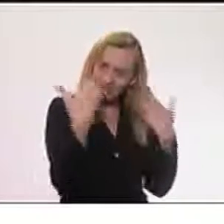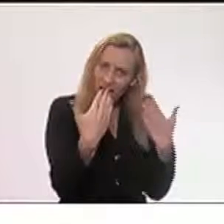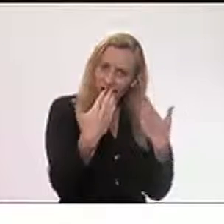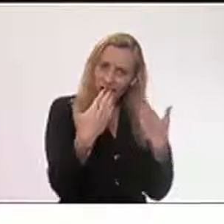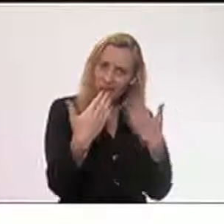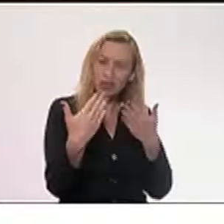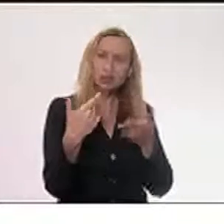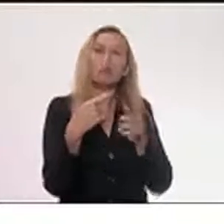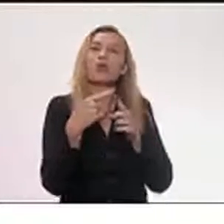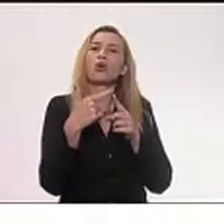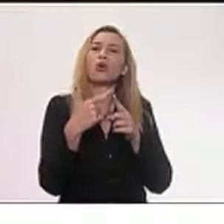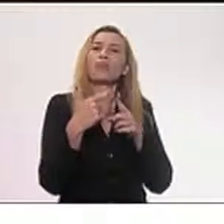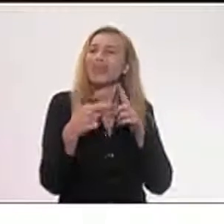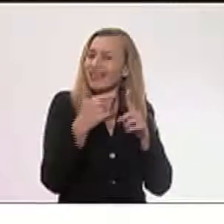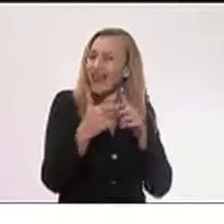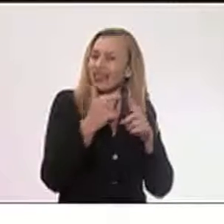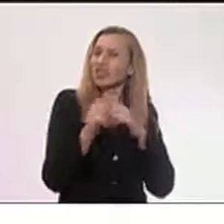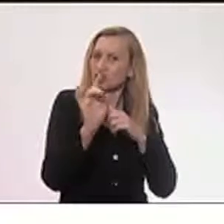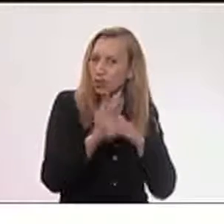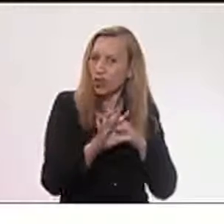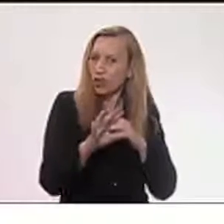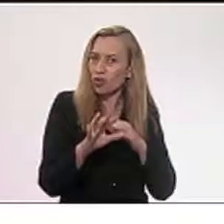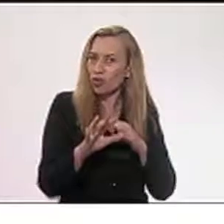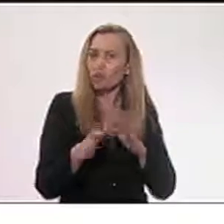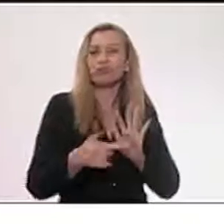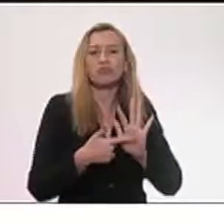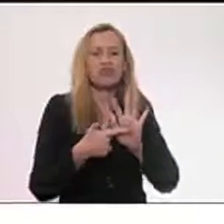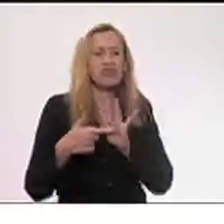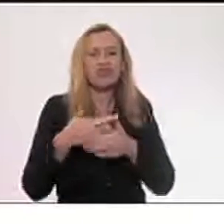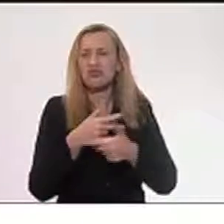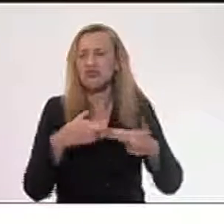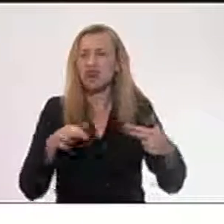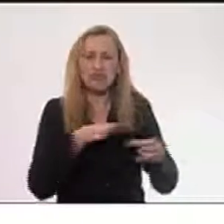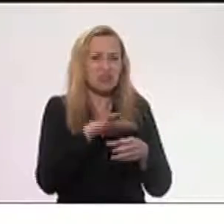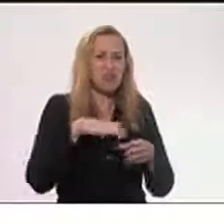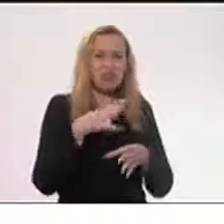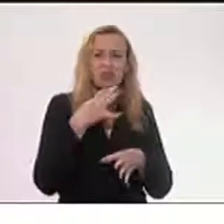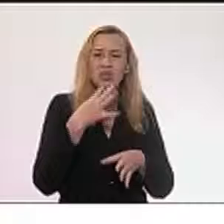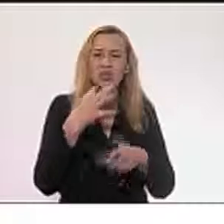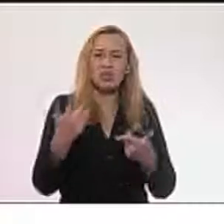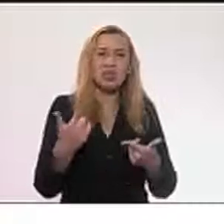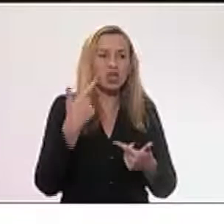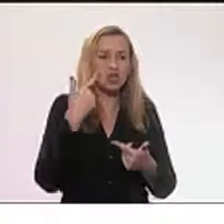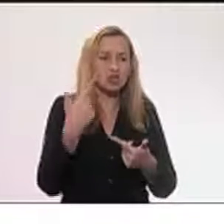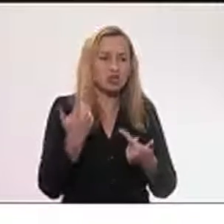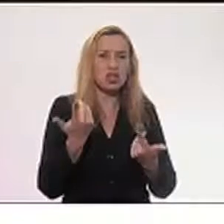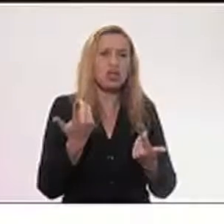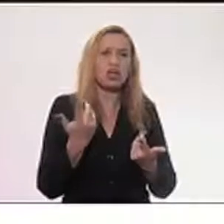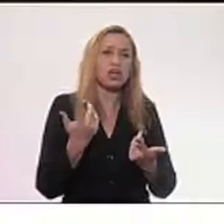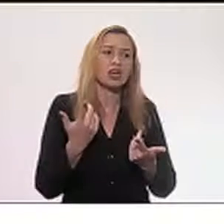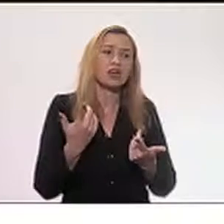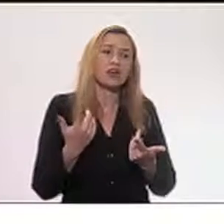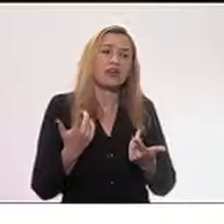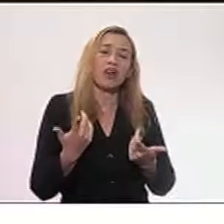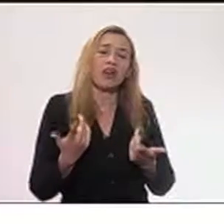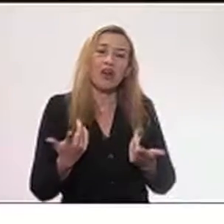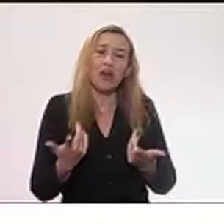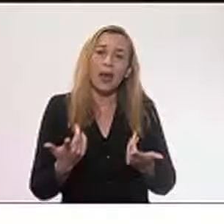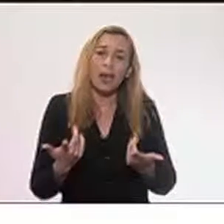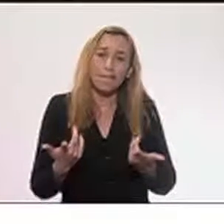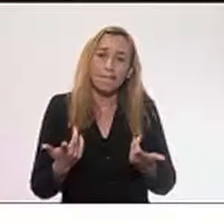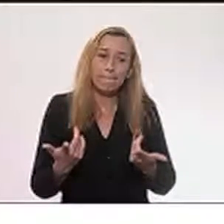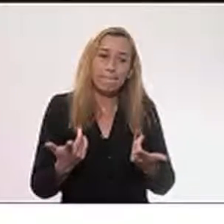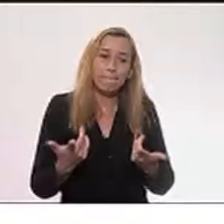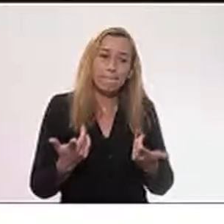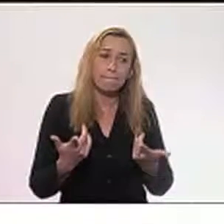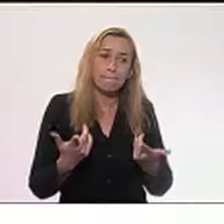parte da sua produção acadêmica em várias áreas do conhecimento. Participei de uma concentração nas barcas